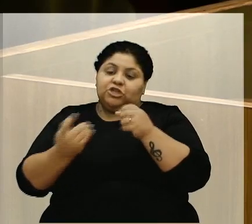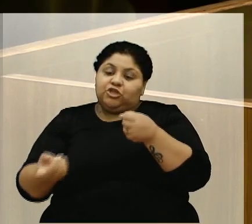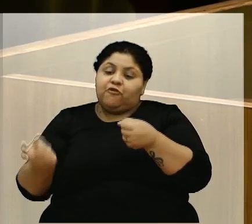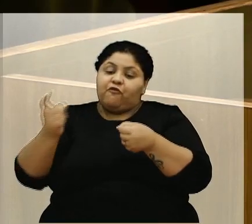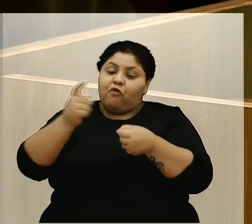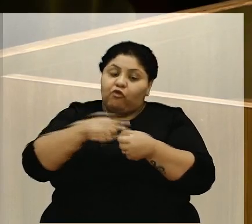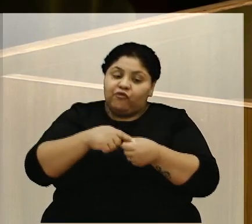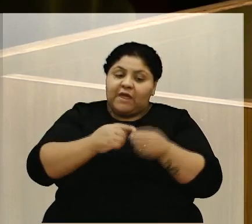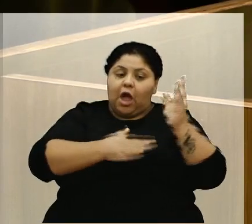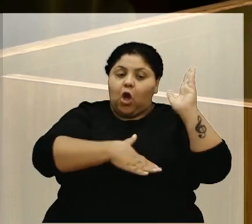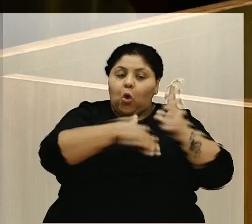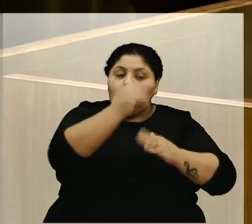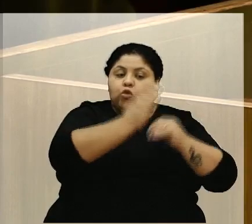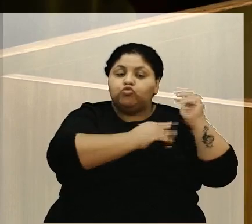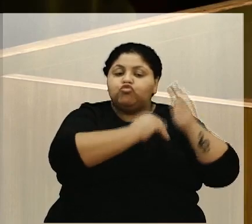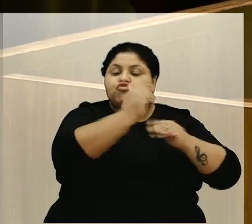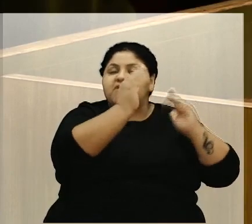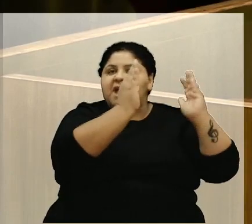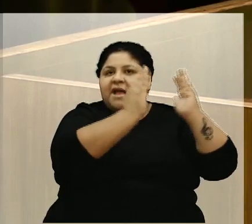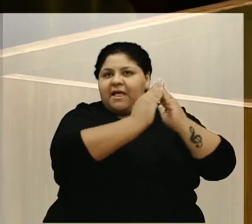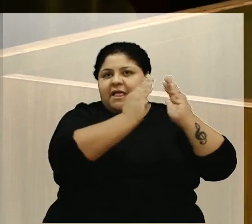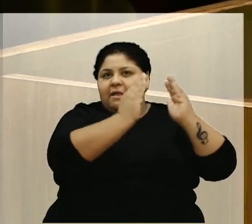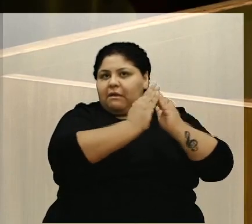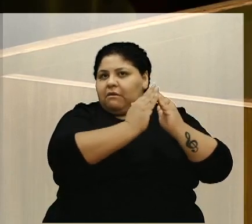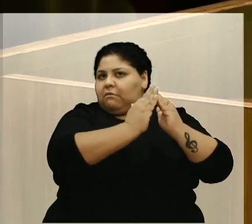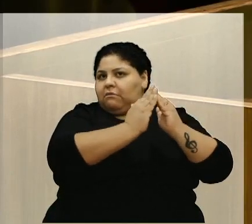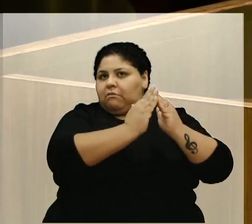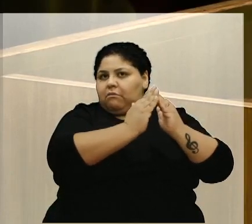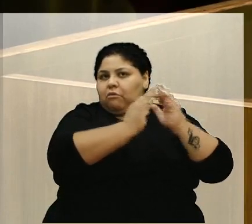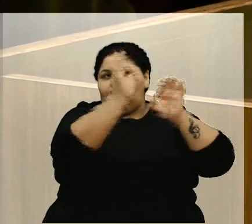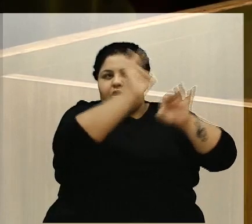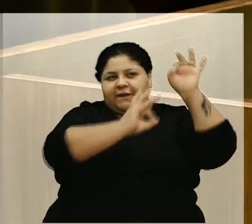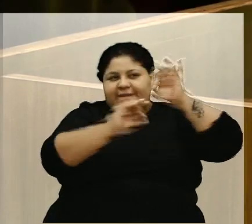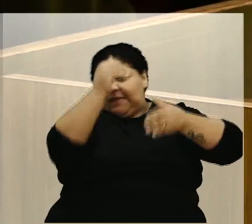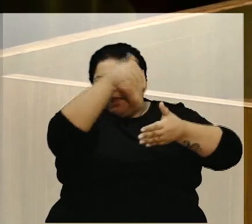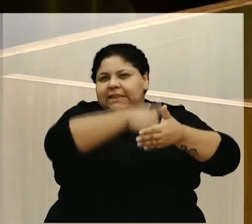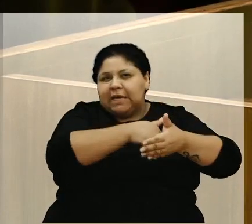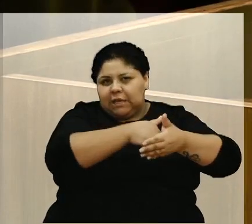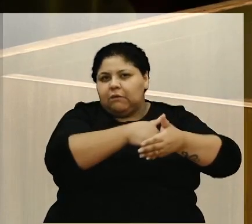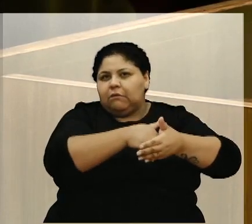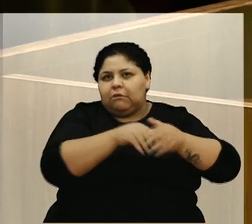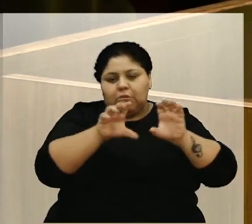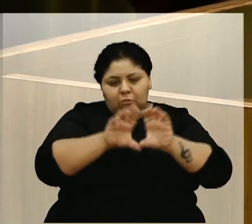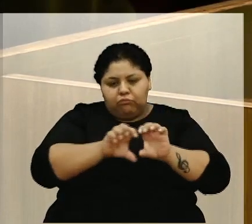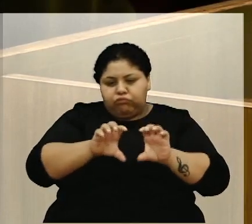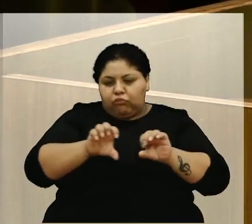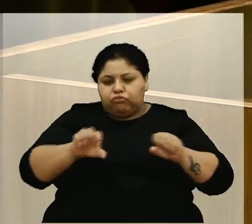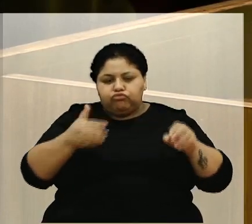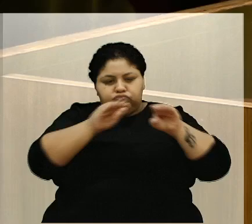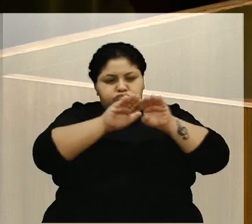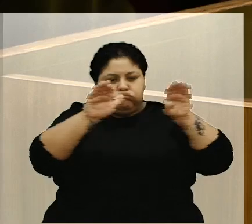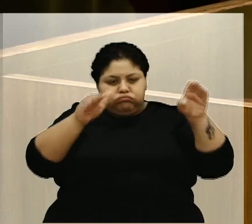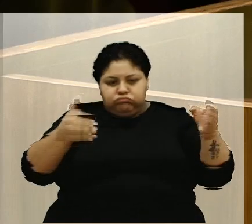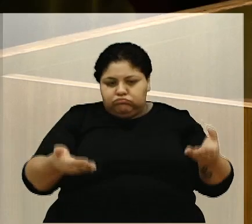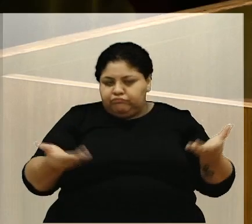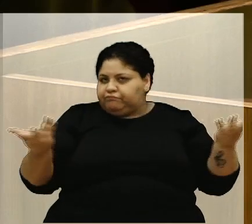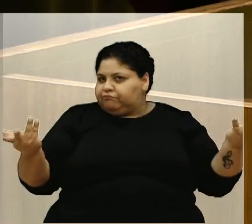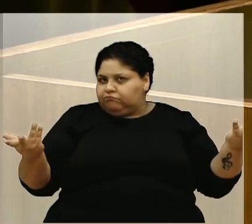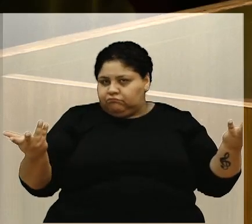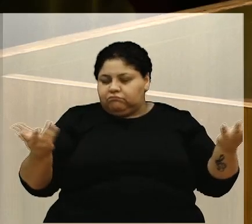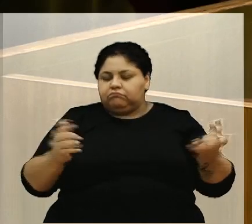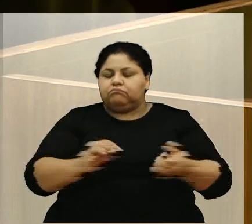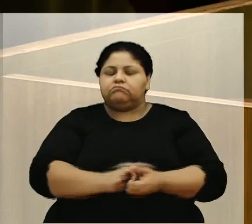a sua casa, mobiliar, enfim, algumas coisas na sua casa, colchões, mesa, algum eletrodoméstico,